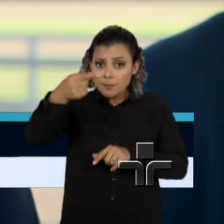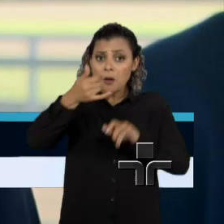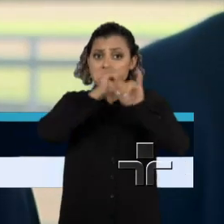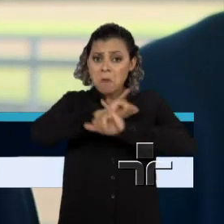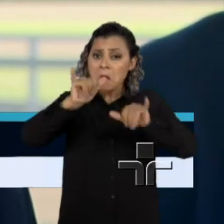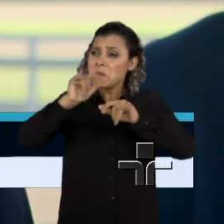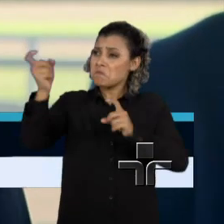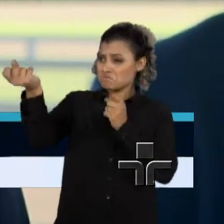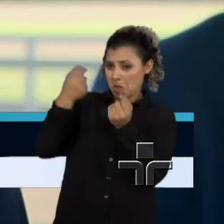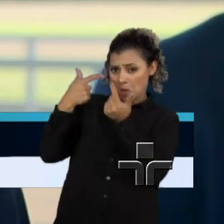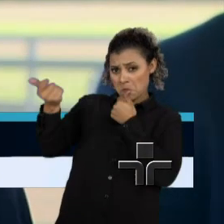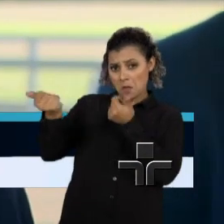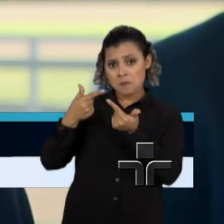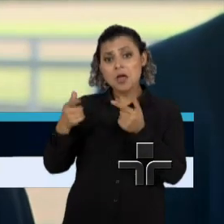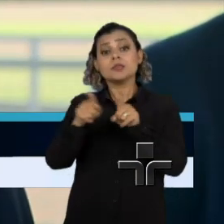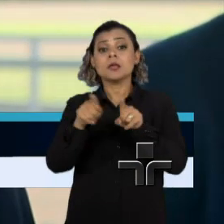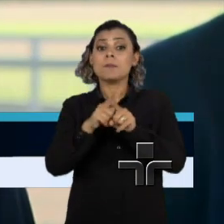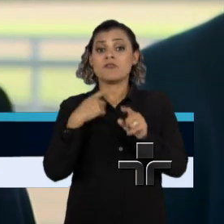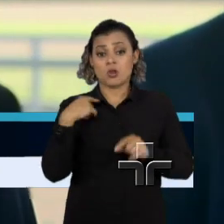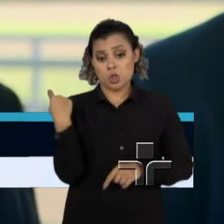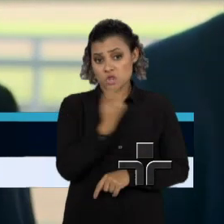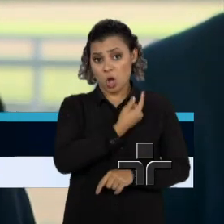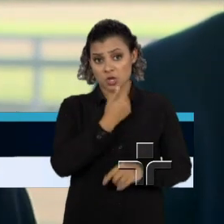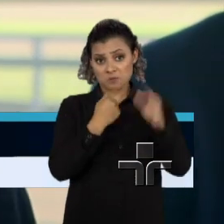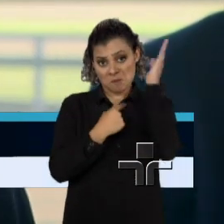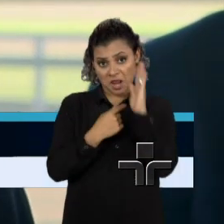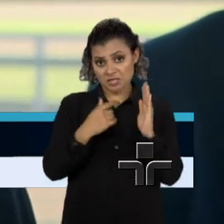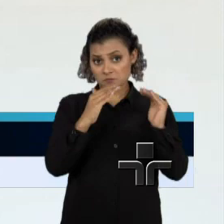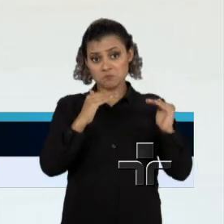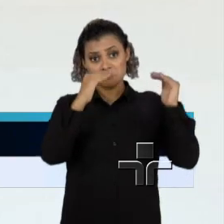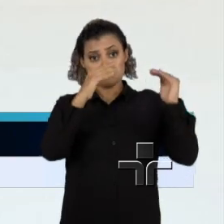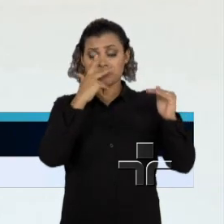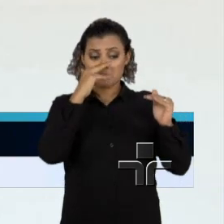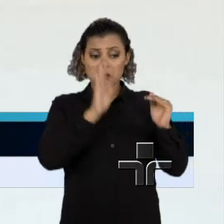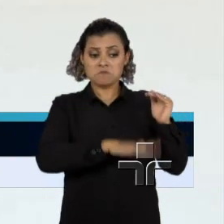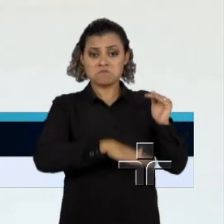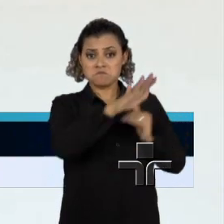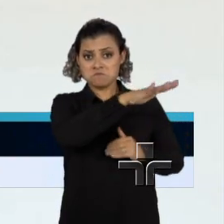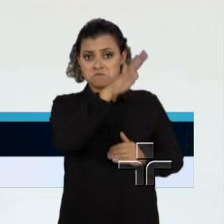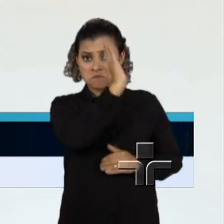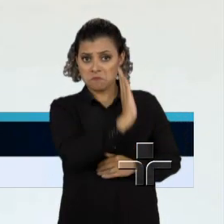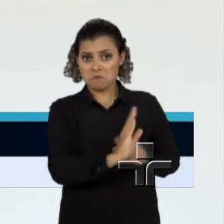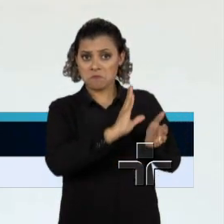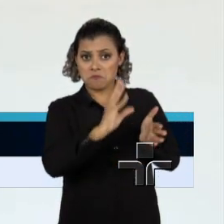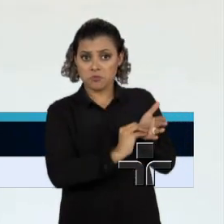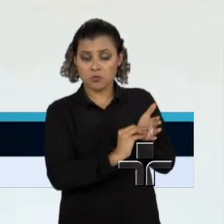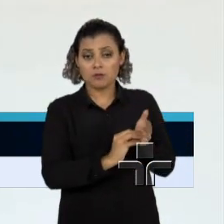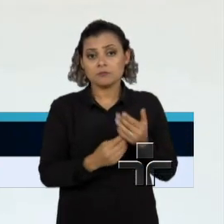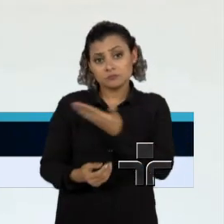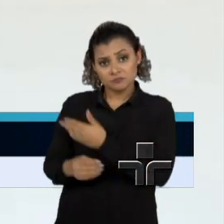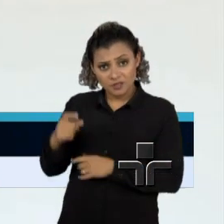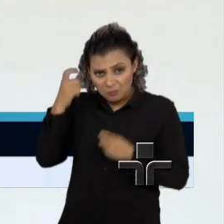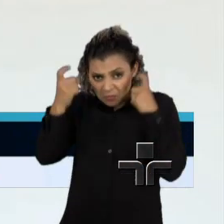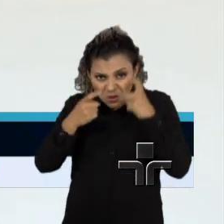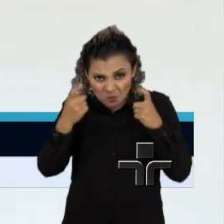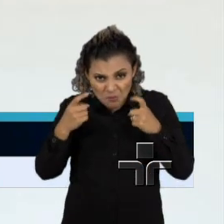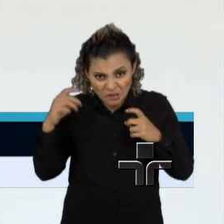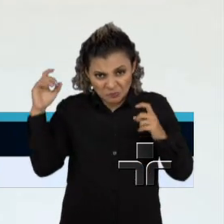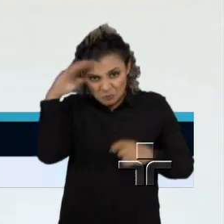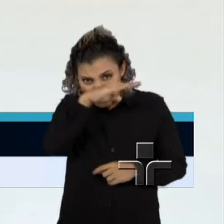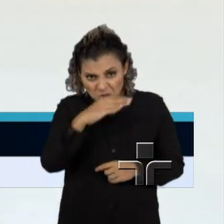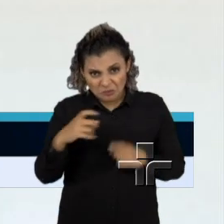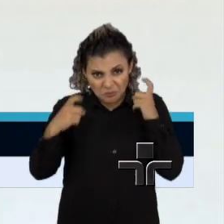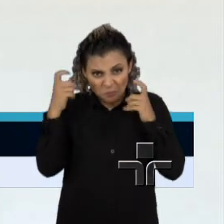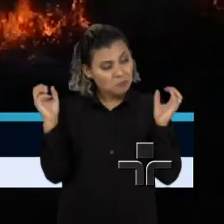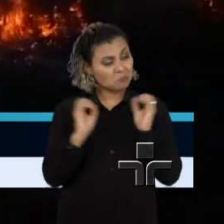tive, de que a nossa soberania está em aberta na Amazônia. Na França, Macron não se mostrou preocupado com a fala de Bolsonaro.